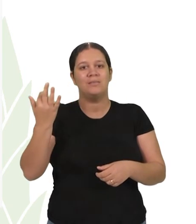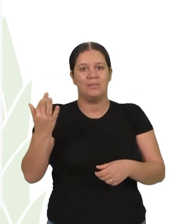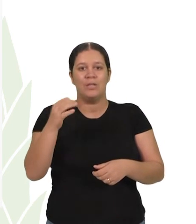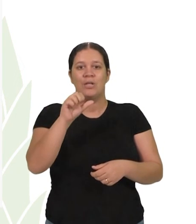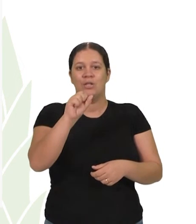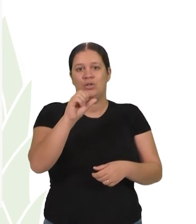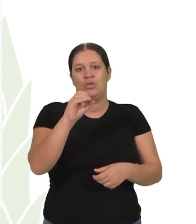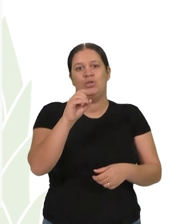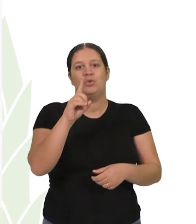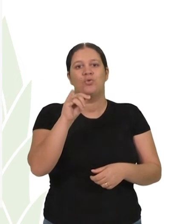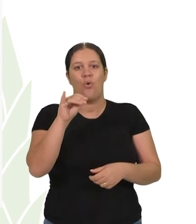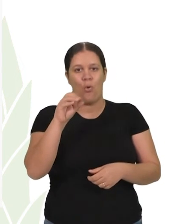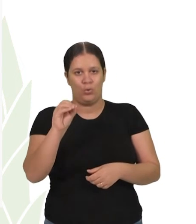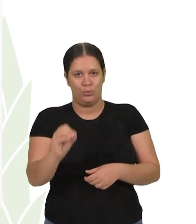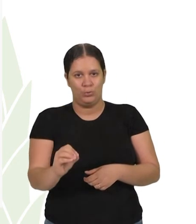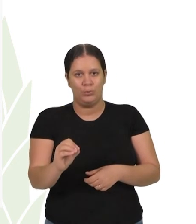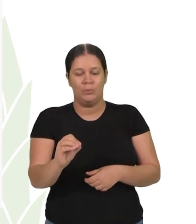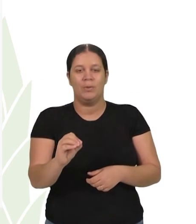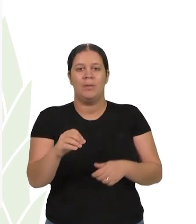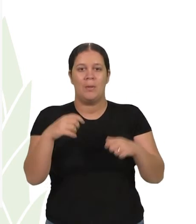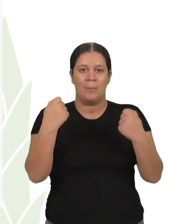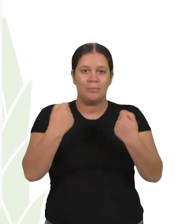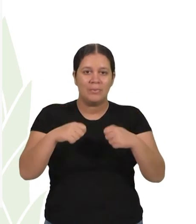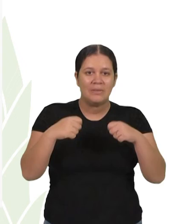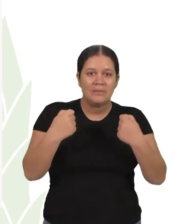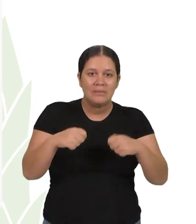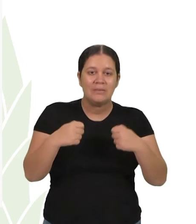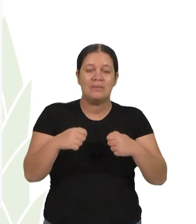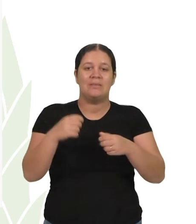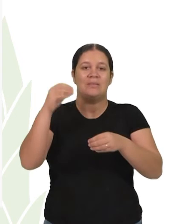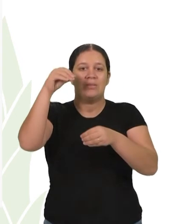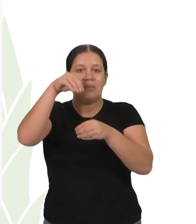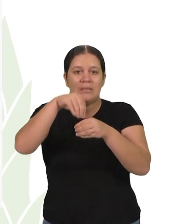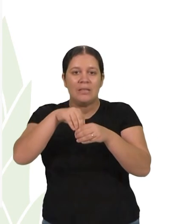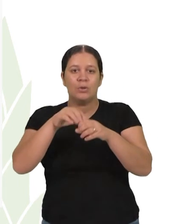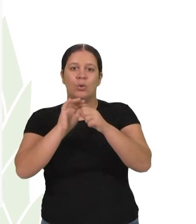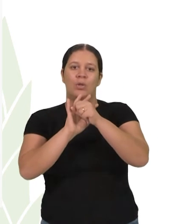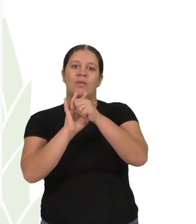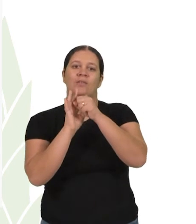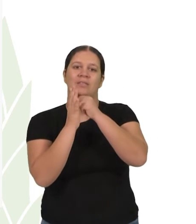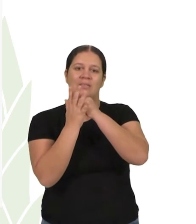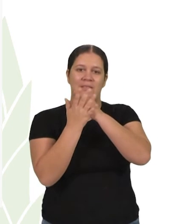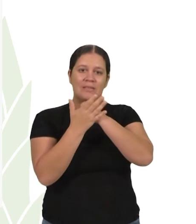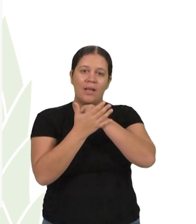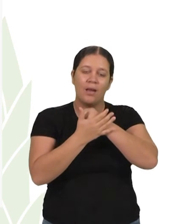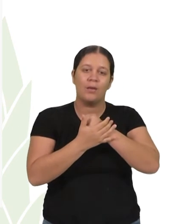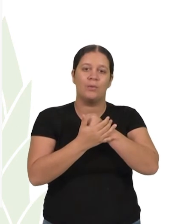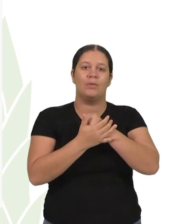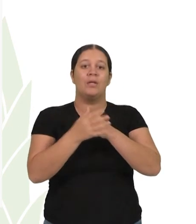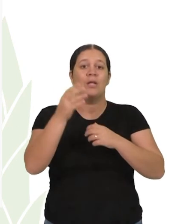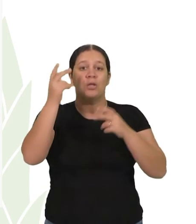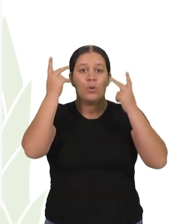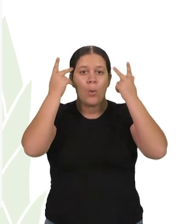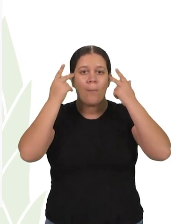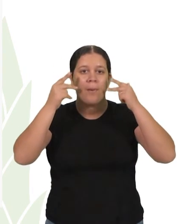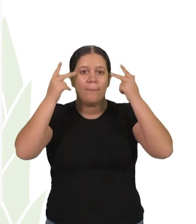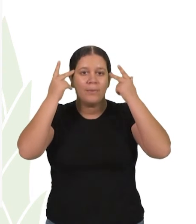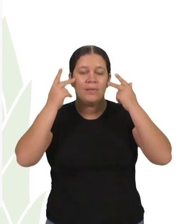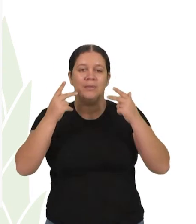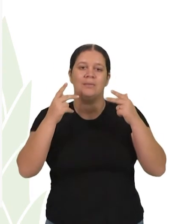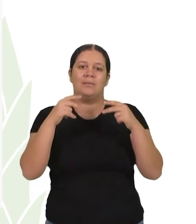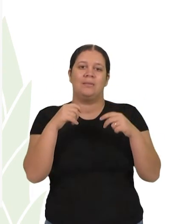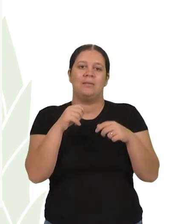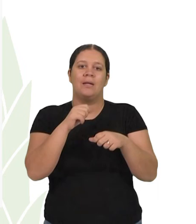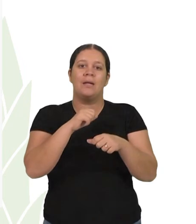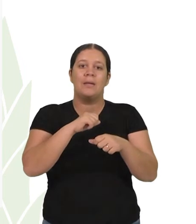sódio fora, tá? E a quantidade de potássio dentro da célula, nos níveis que normalmente